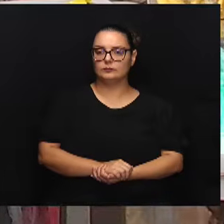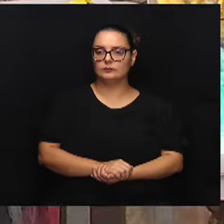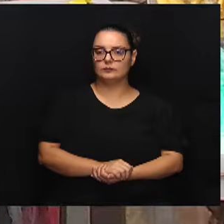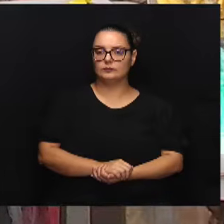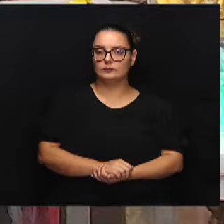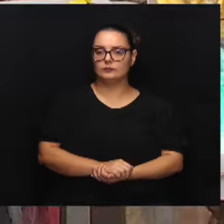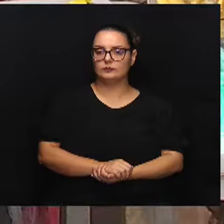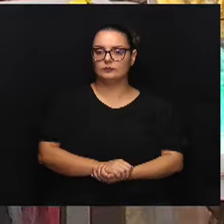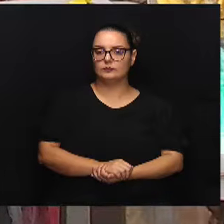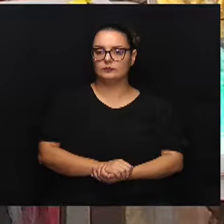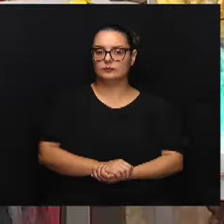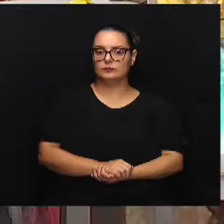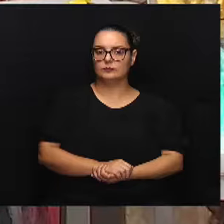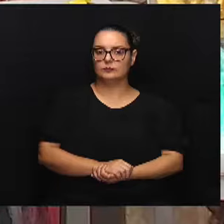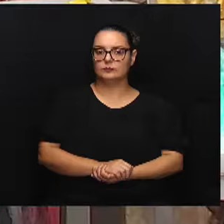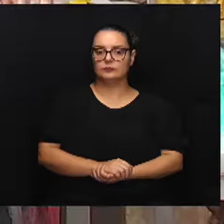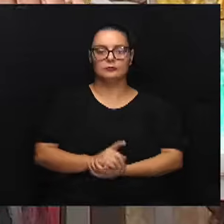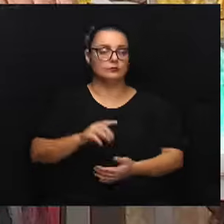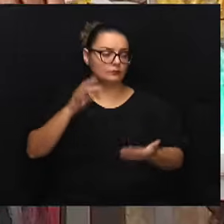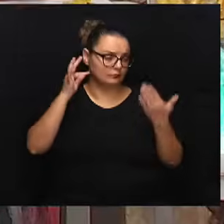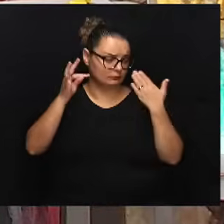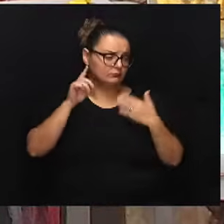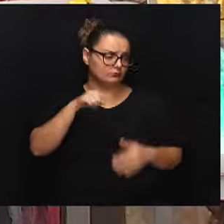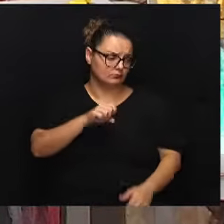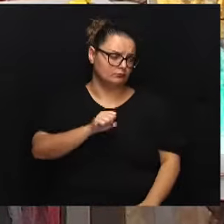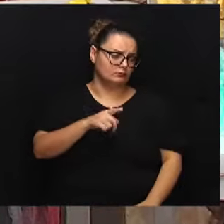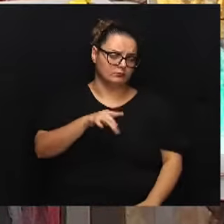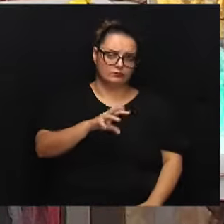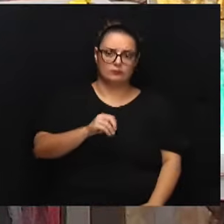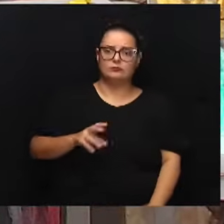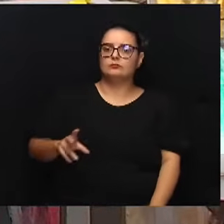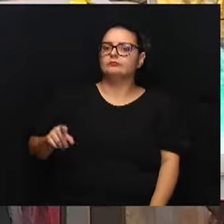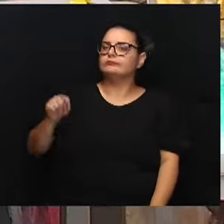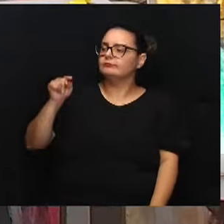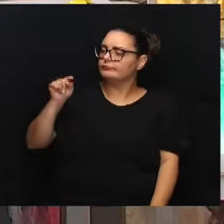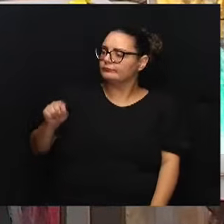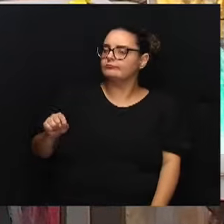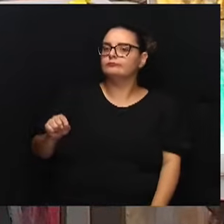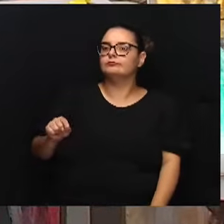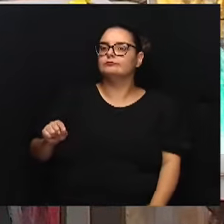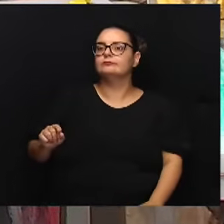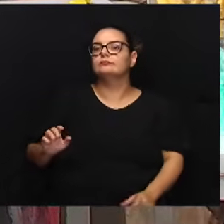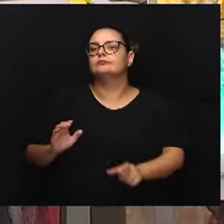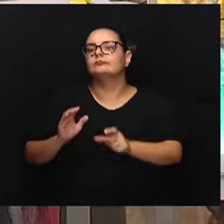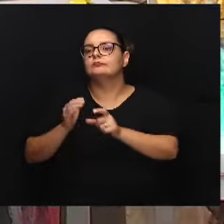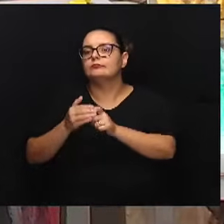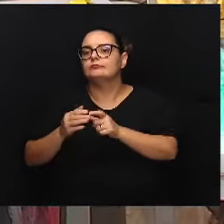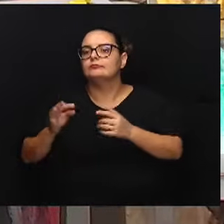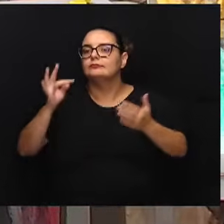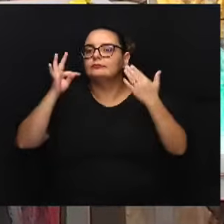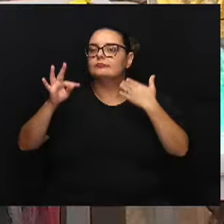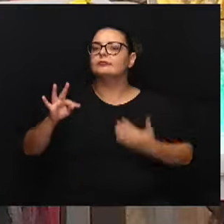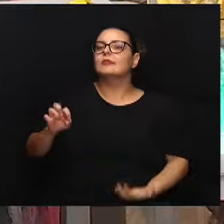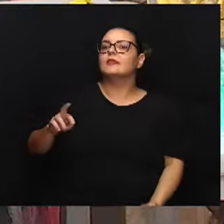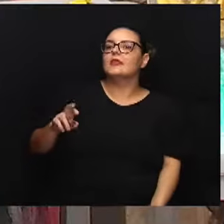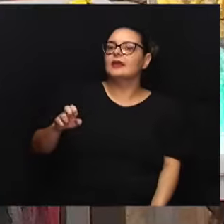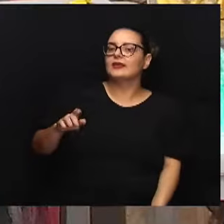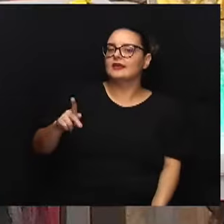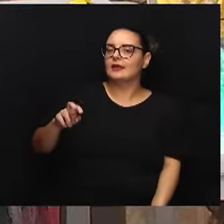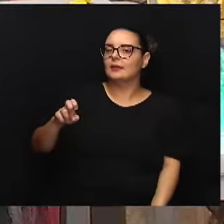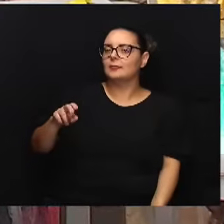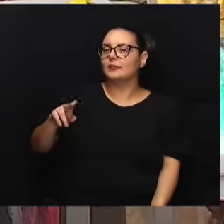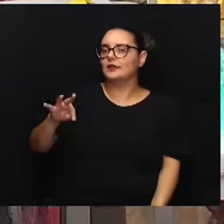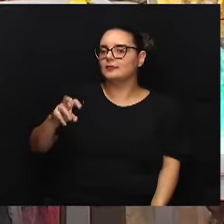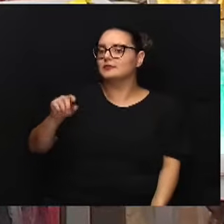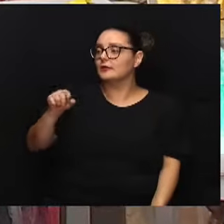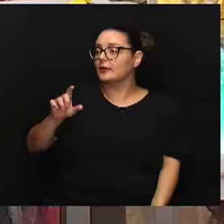Vamos lá. Também é uma terapia, não é, Sandro? Essa era a palavra que eu estava procurando naquela hora, terapêutico. É a palavra que fugiu.